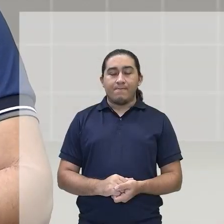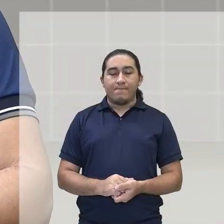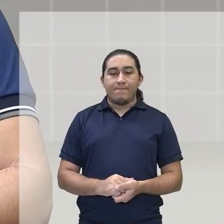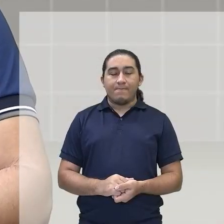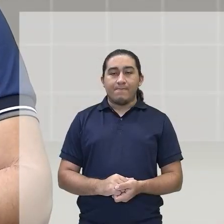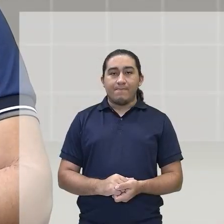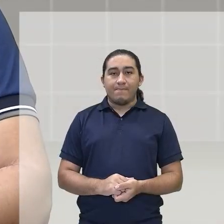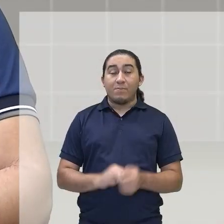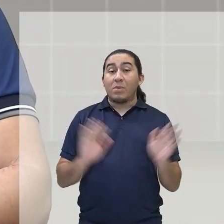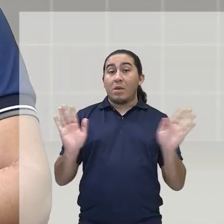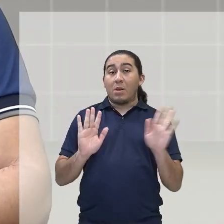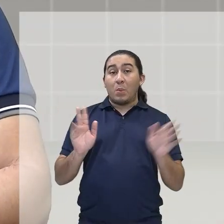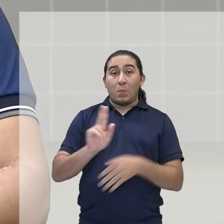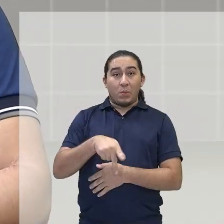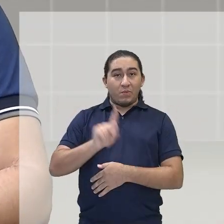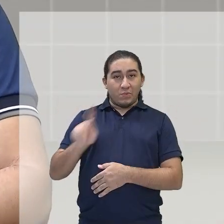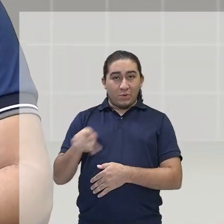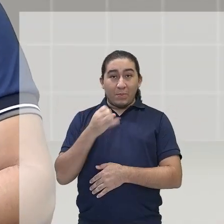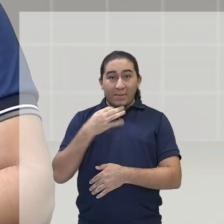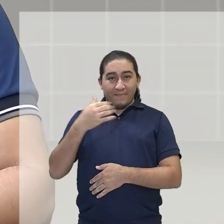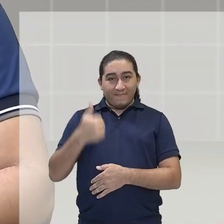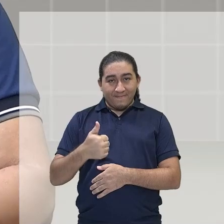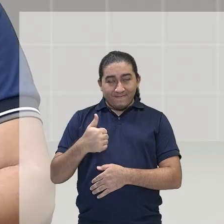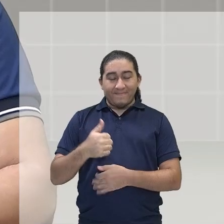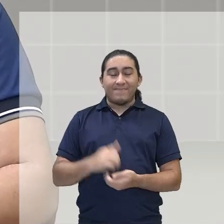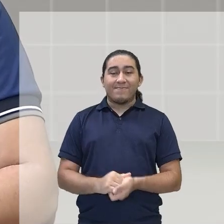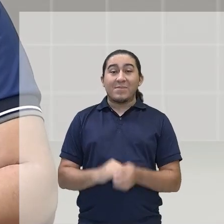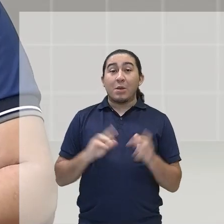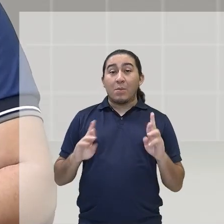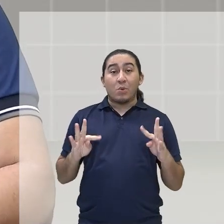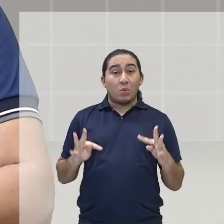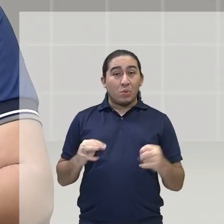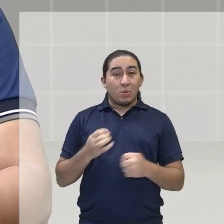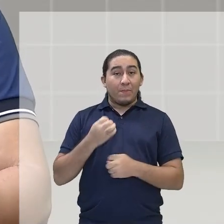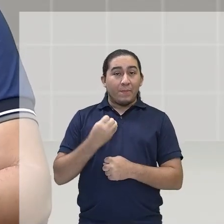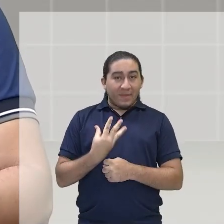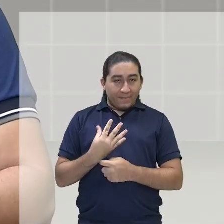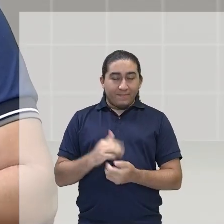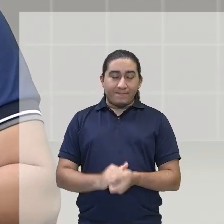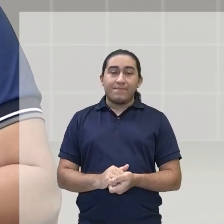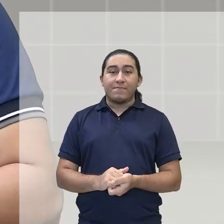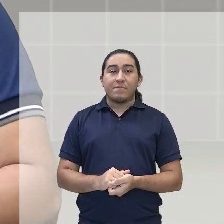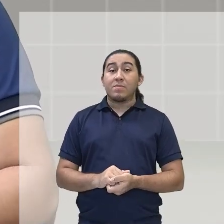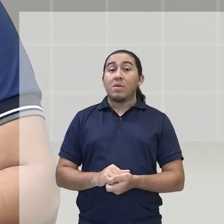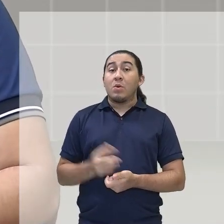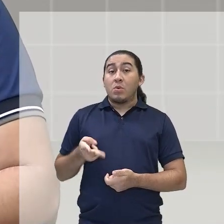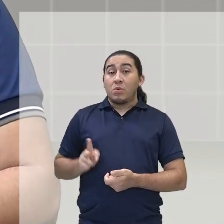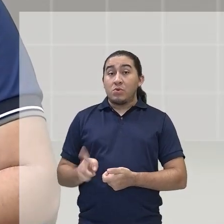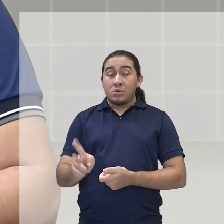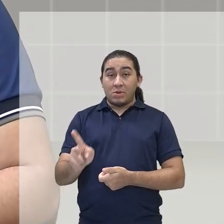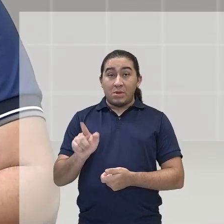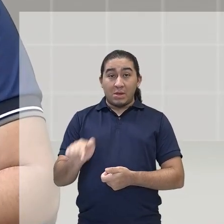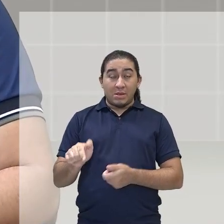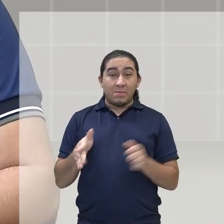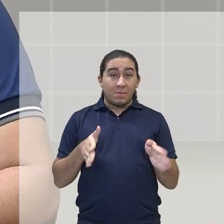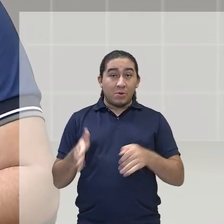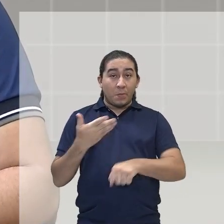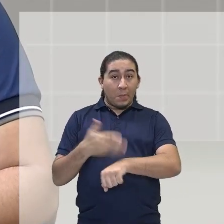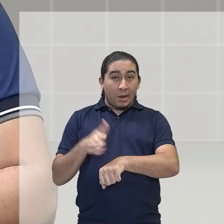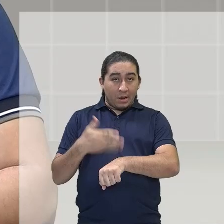Olá, professores, tudo bem com os senhores? A gente espera que sim. Vamos dar continuidade à jornada técnica do